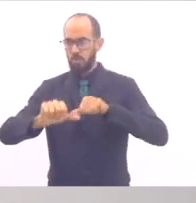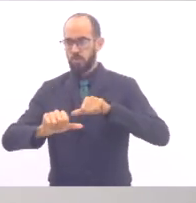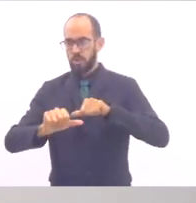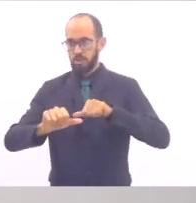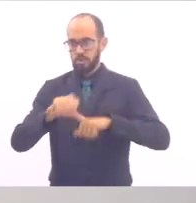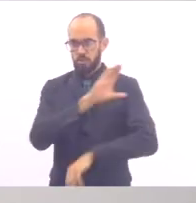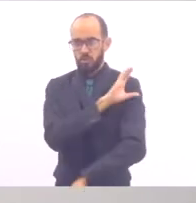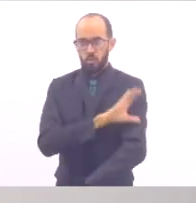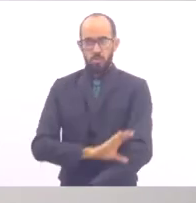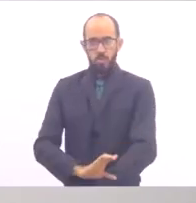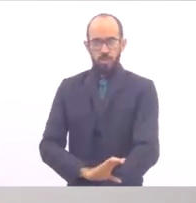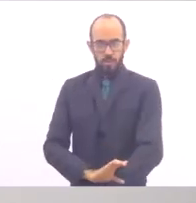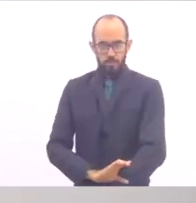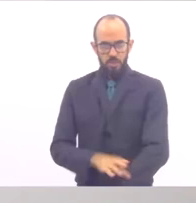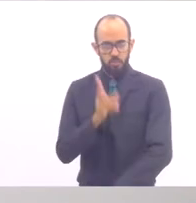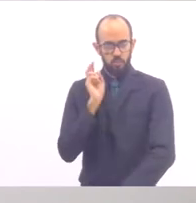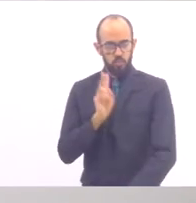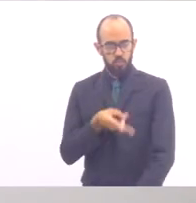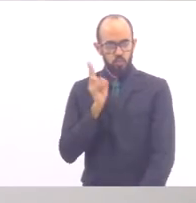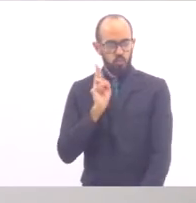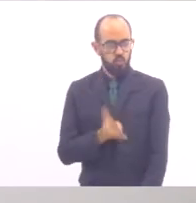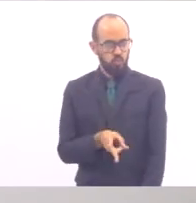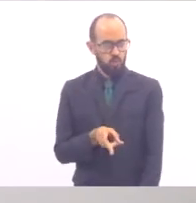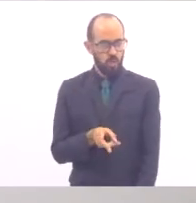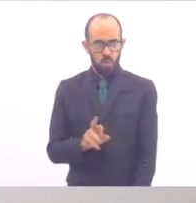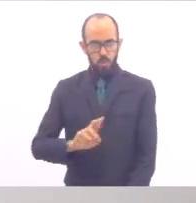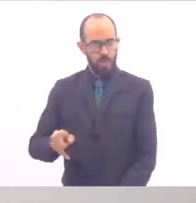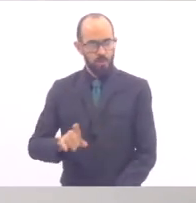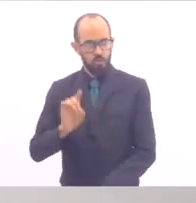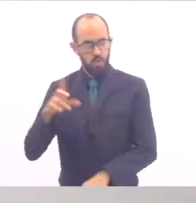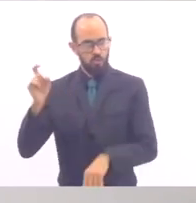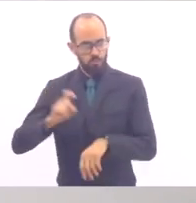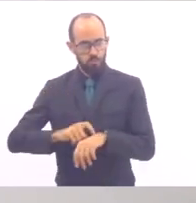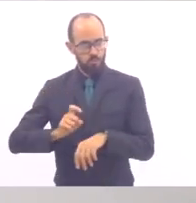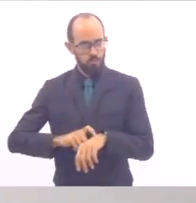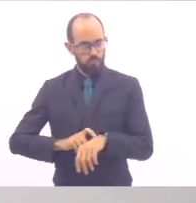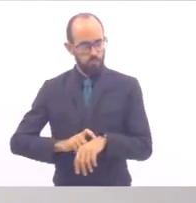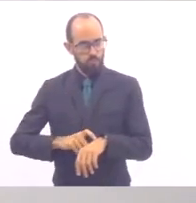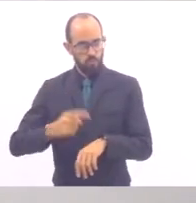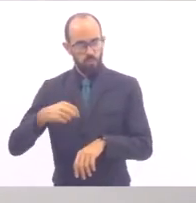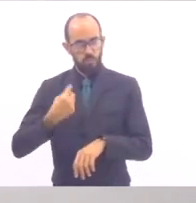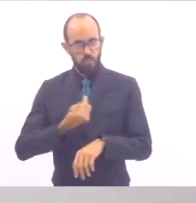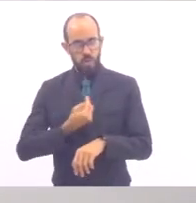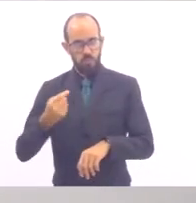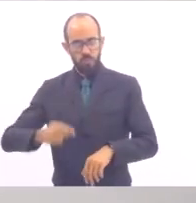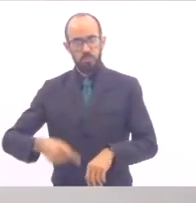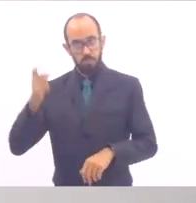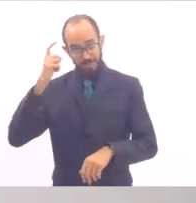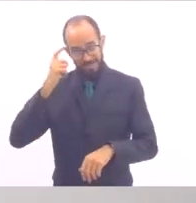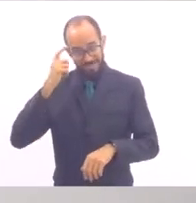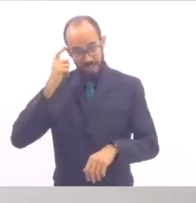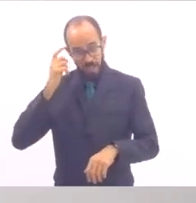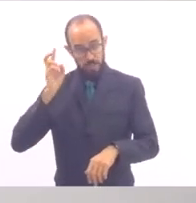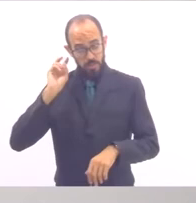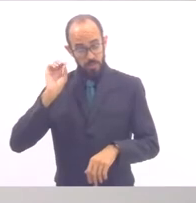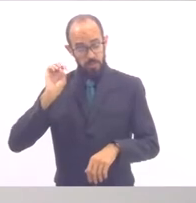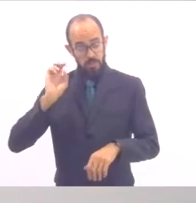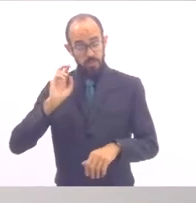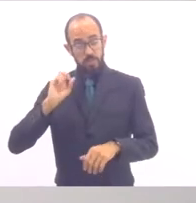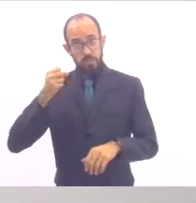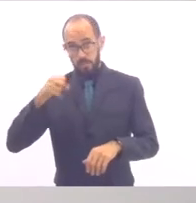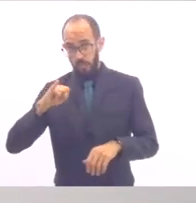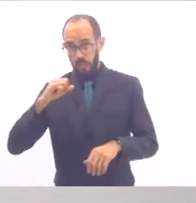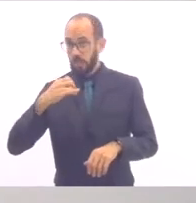comportamento continuada, não só momentânea. Né? E aí a gente vai pensar, sim, claro, se isso não